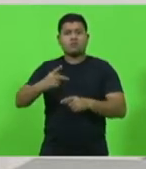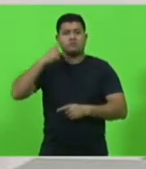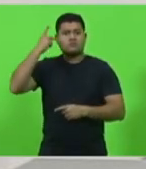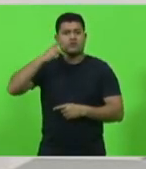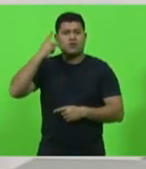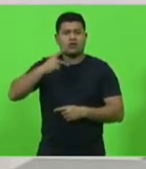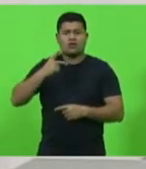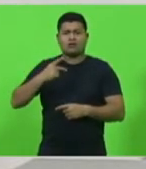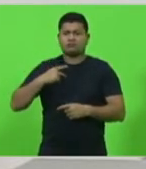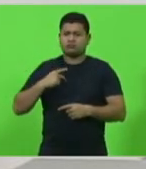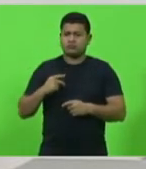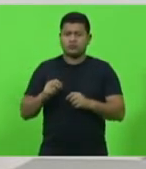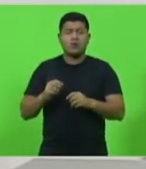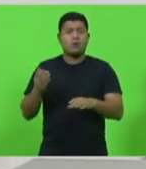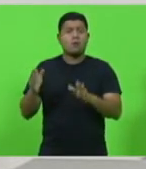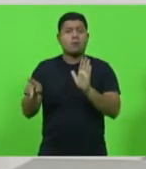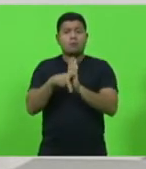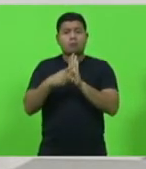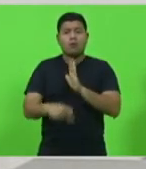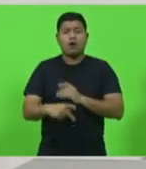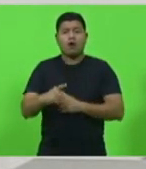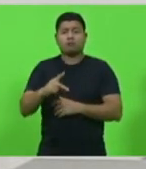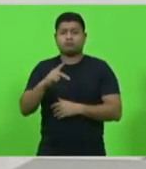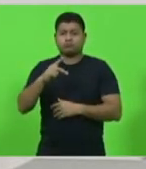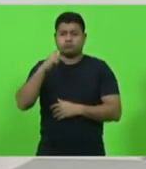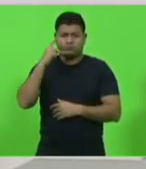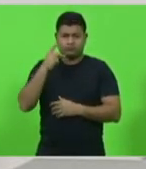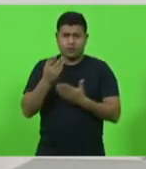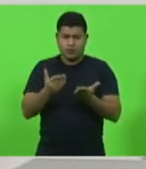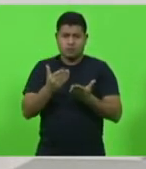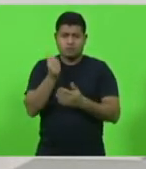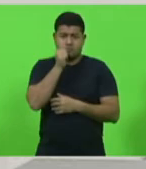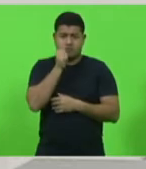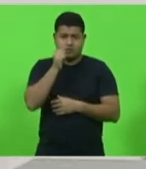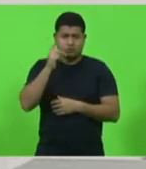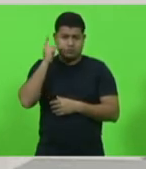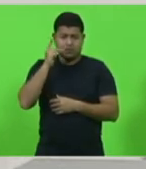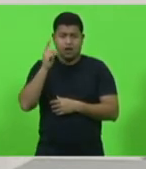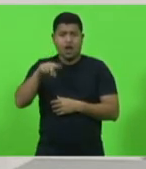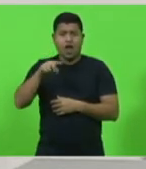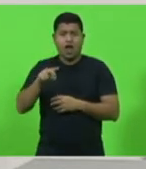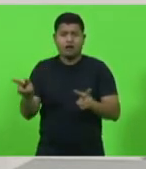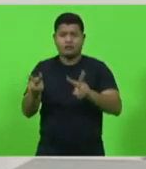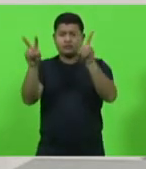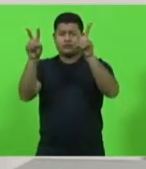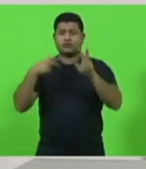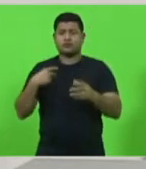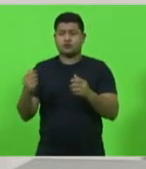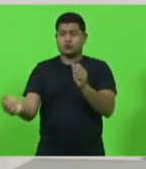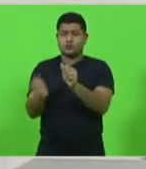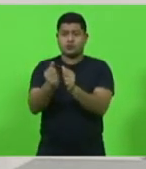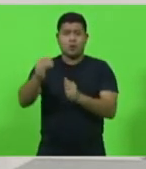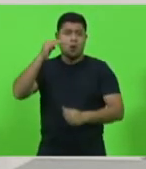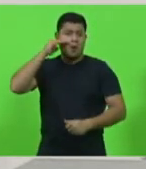valorizada. E teremos também, como adjunta, a deputada Marlene Flender, que fará parte, né,